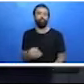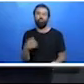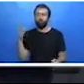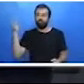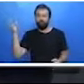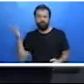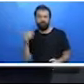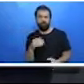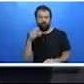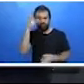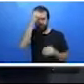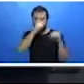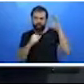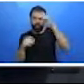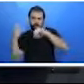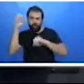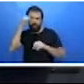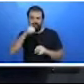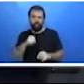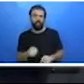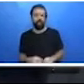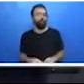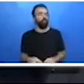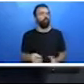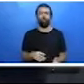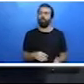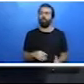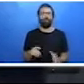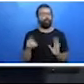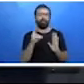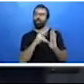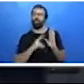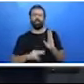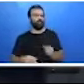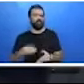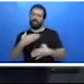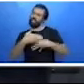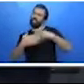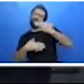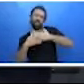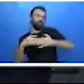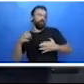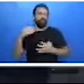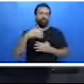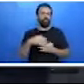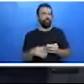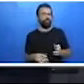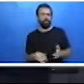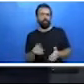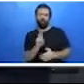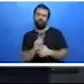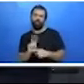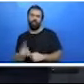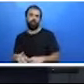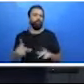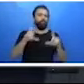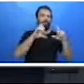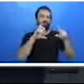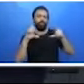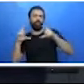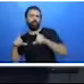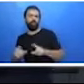têm visto, né, essas animações, todos esses slides, essas inovações, filmes,